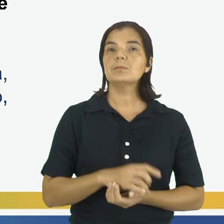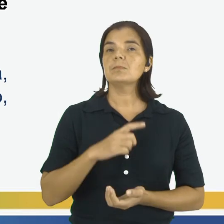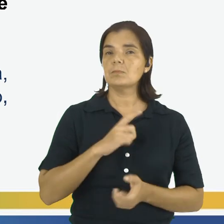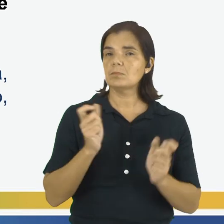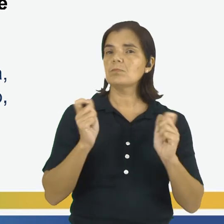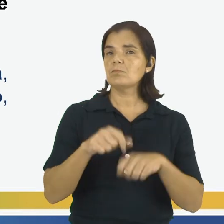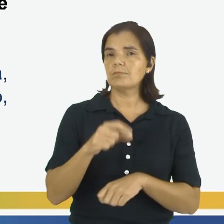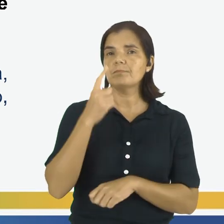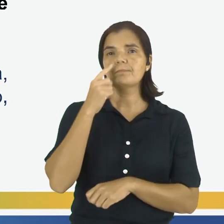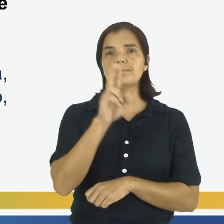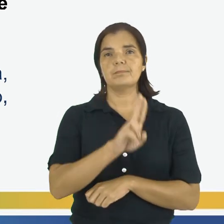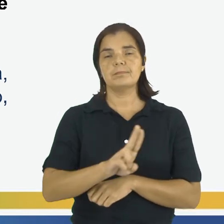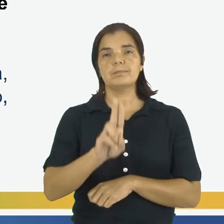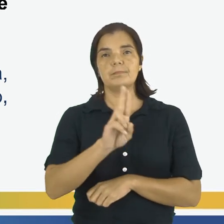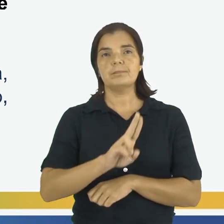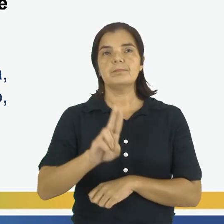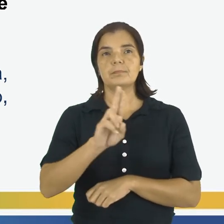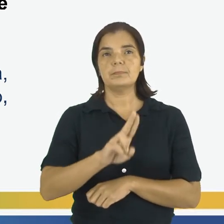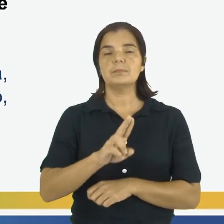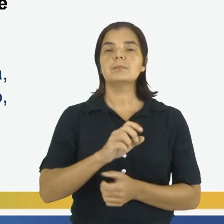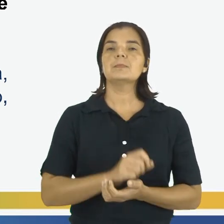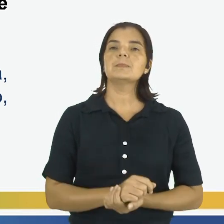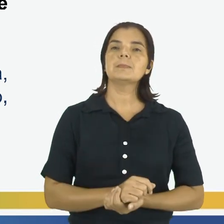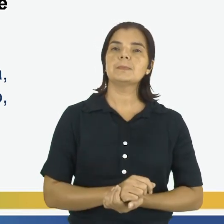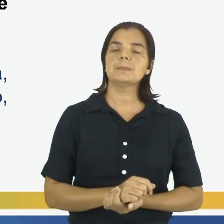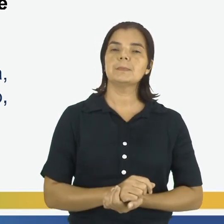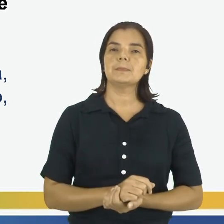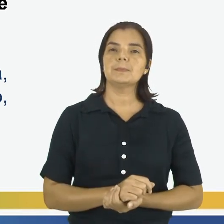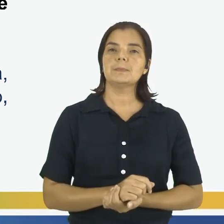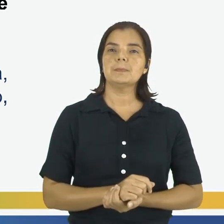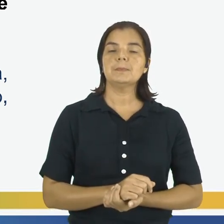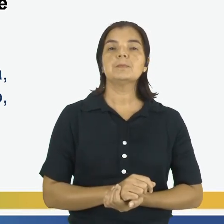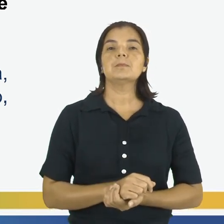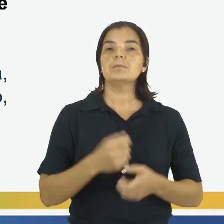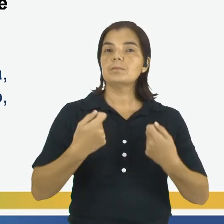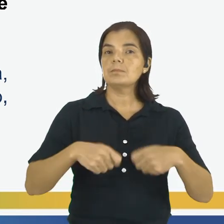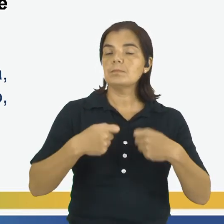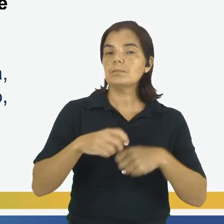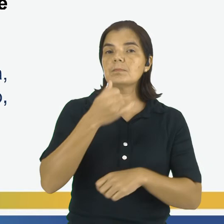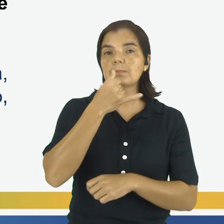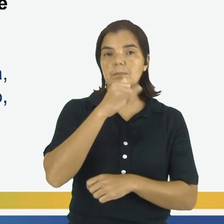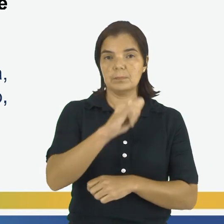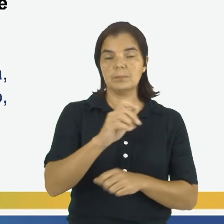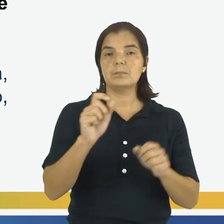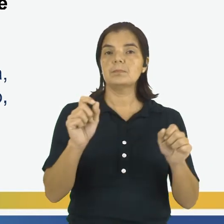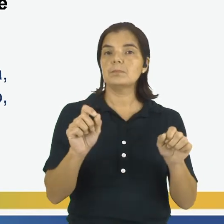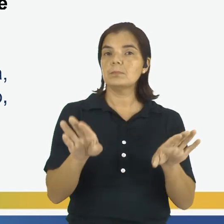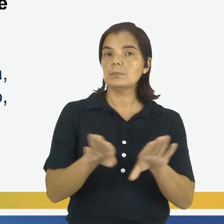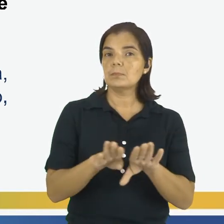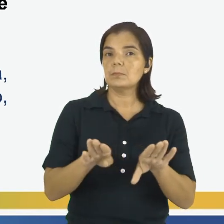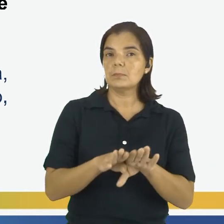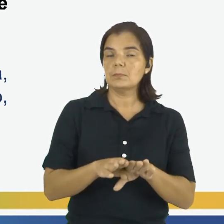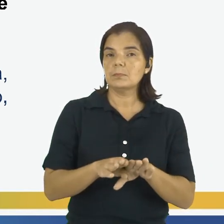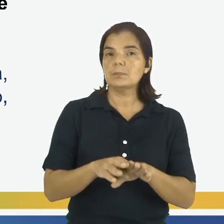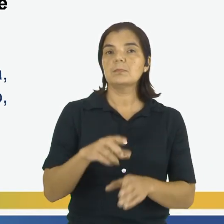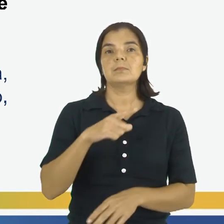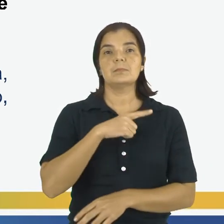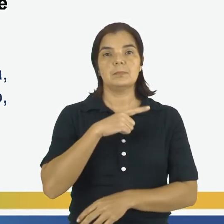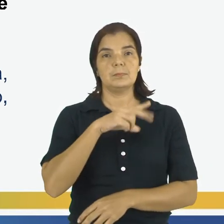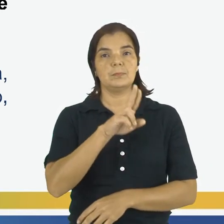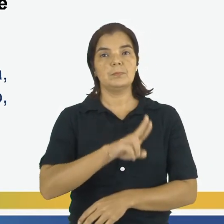nós podemos utilizar a energia, que necessitam de energia para poder